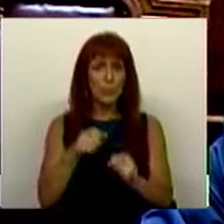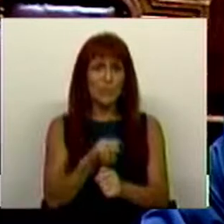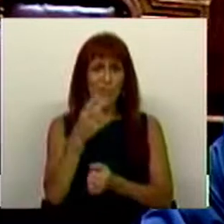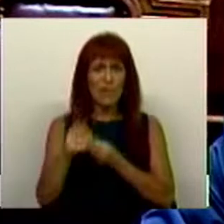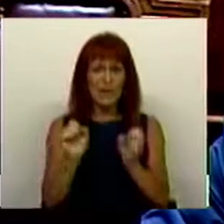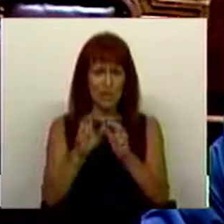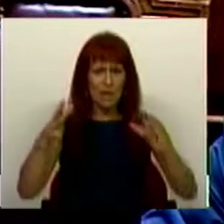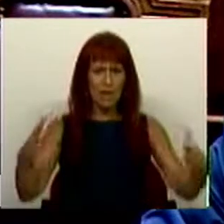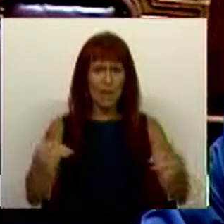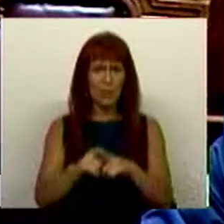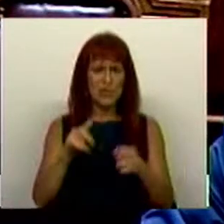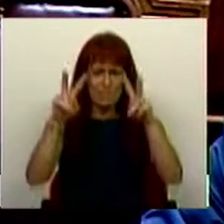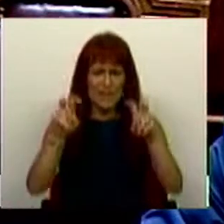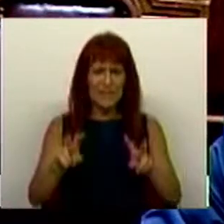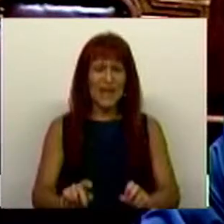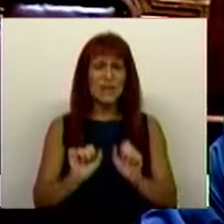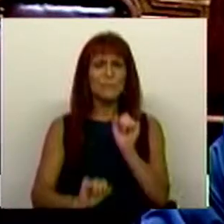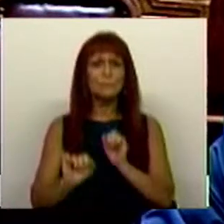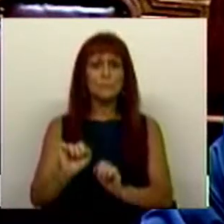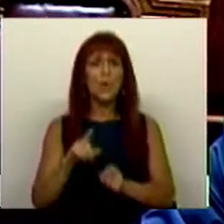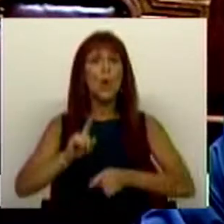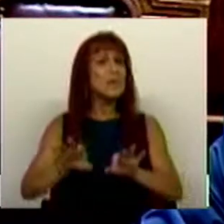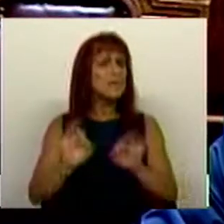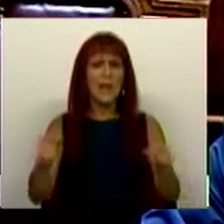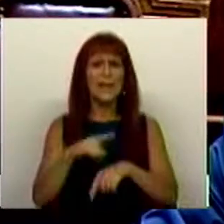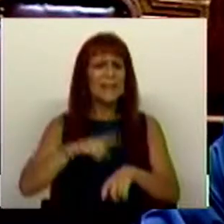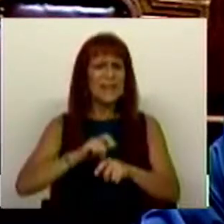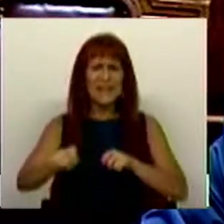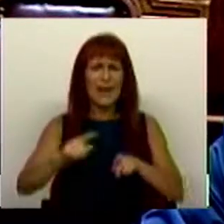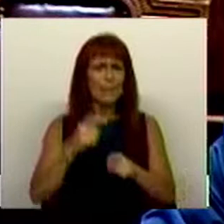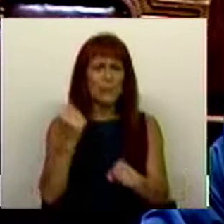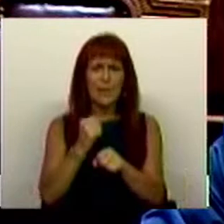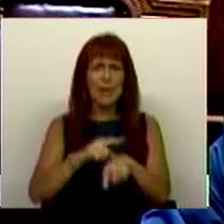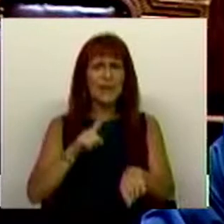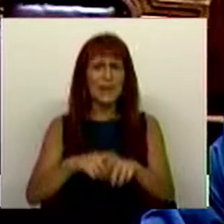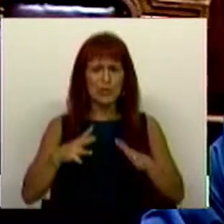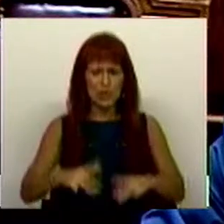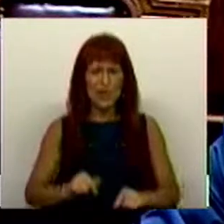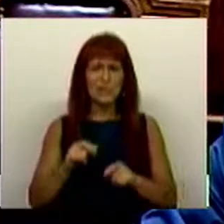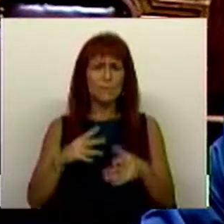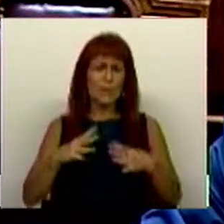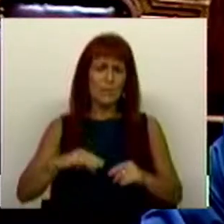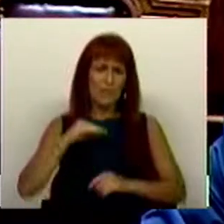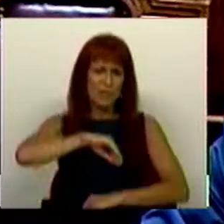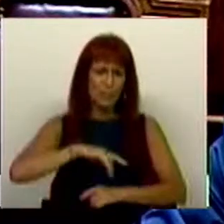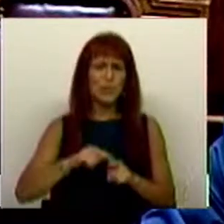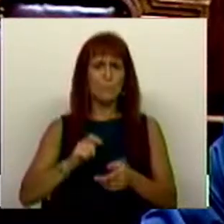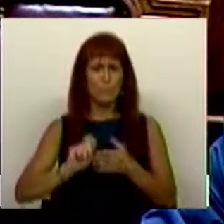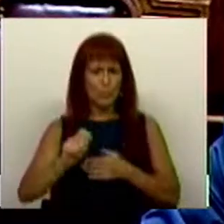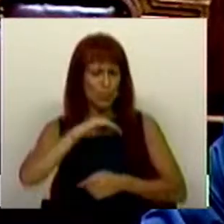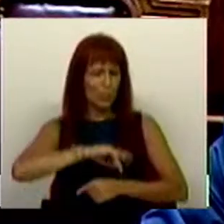conjunto alargado de matérias, tais como períodos de trabalho e períodos de descanso, férias remuneradas,